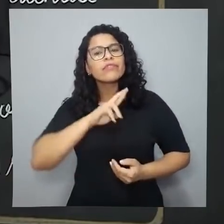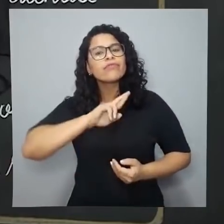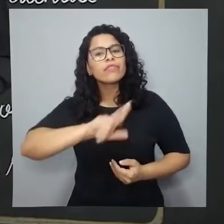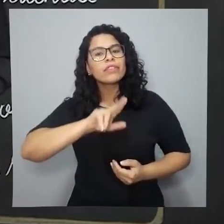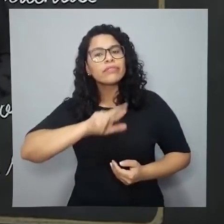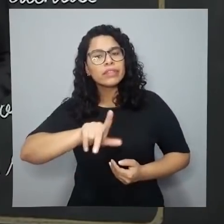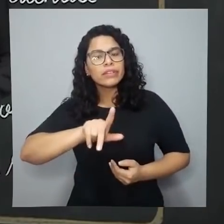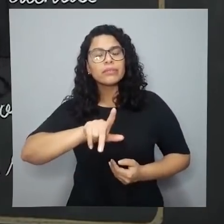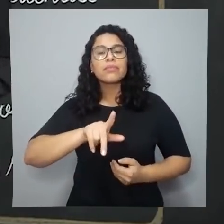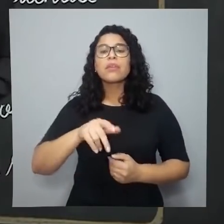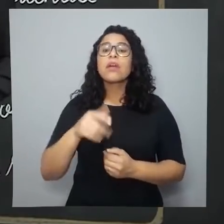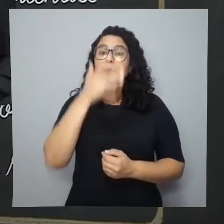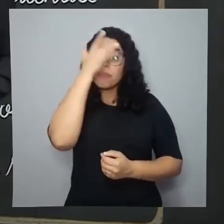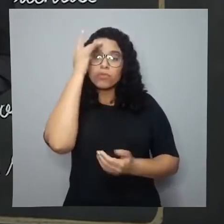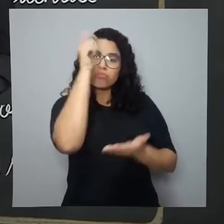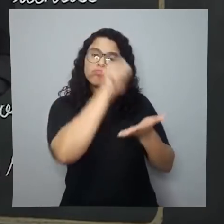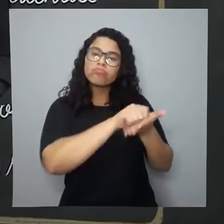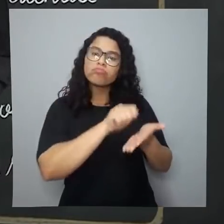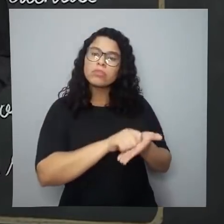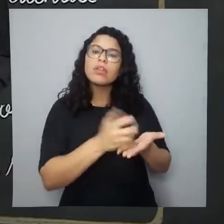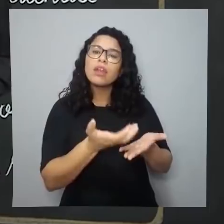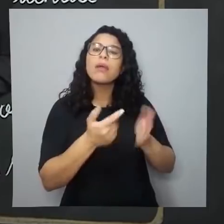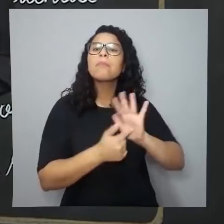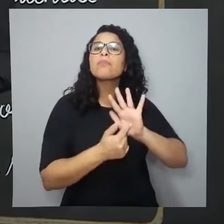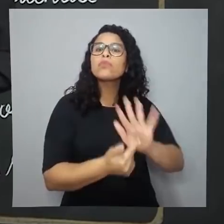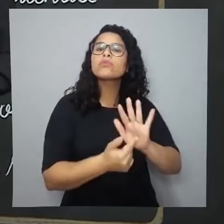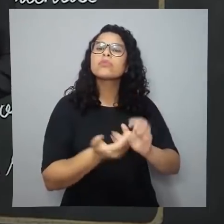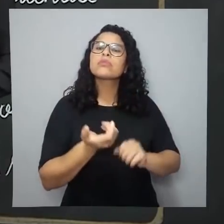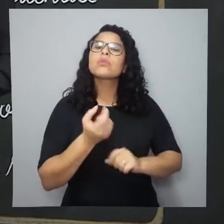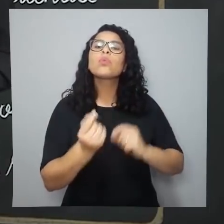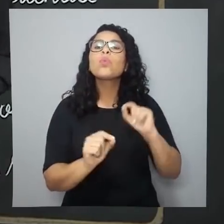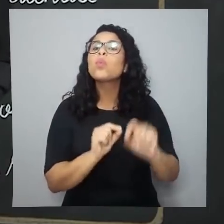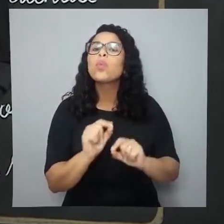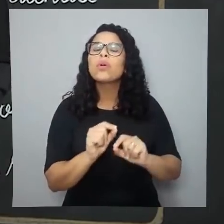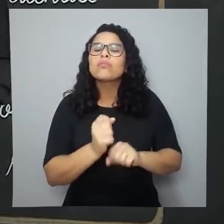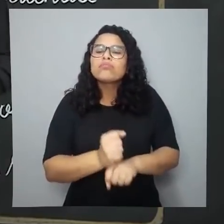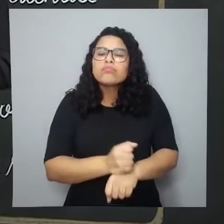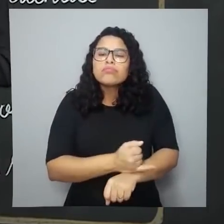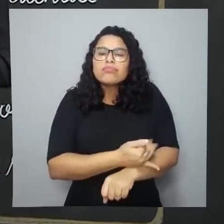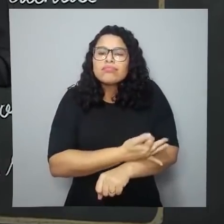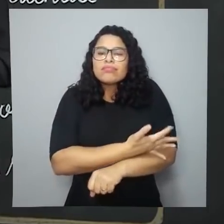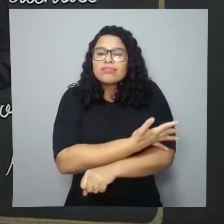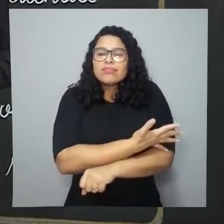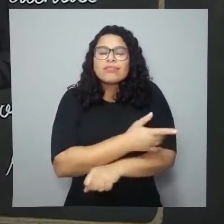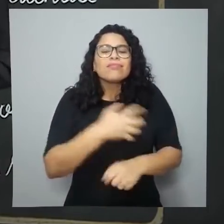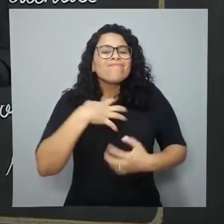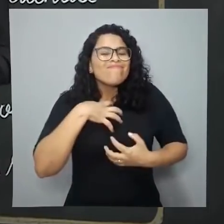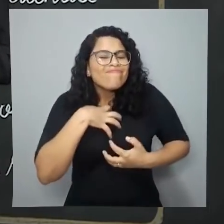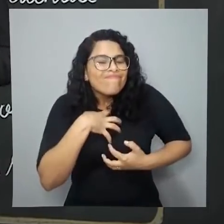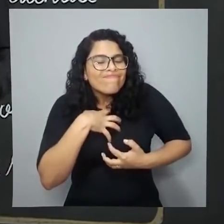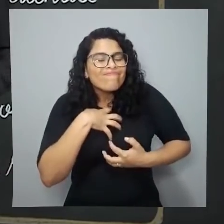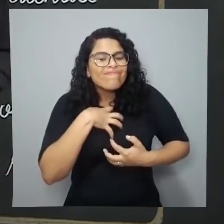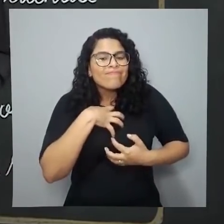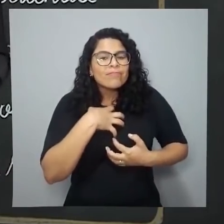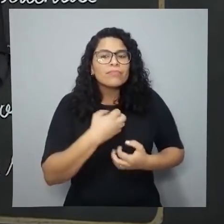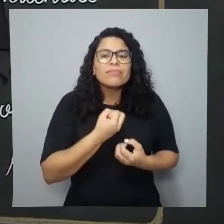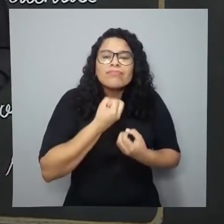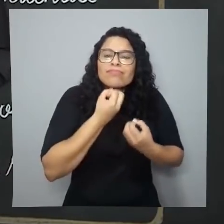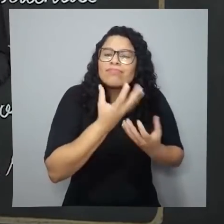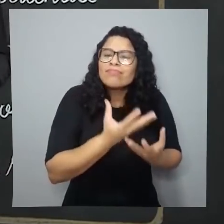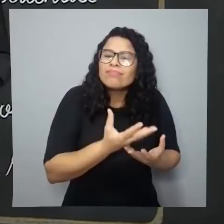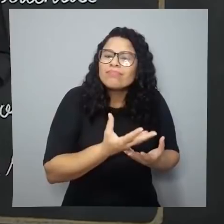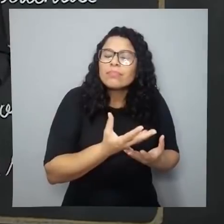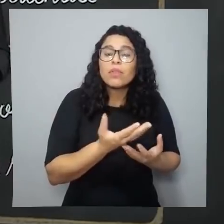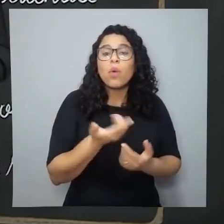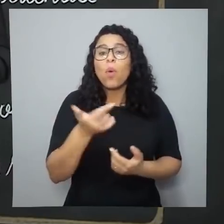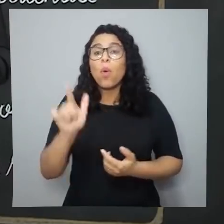O autor de um texto como esse, ele quer expressar emoções, ele quer expressar desabafos, angústias, que não seriam ditas a uma